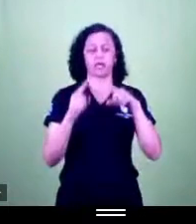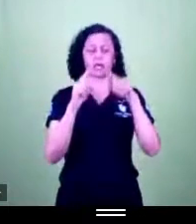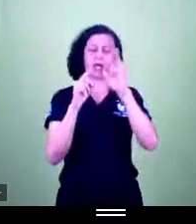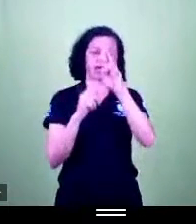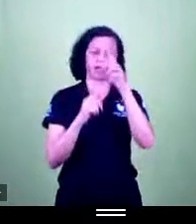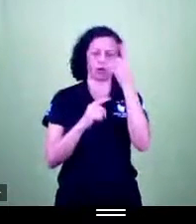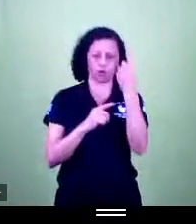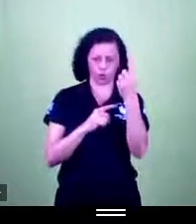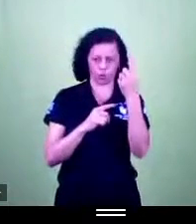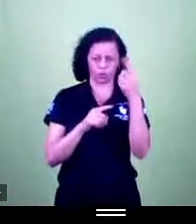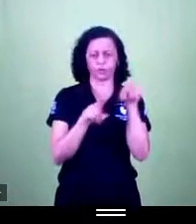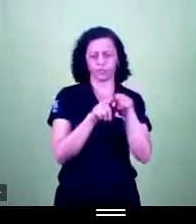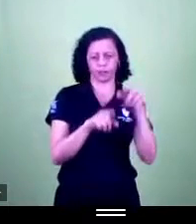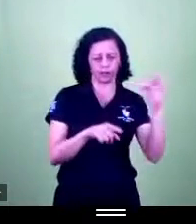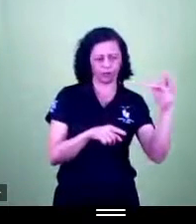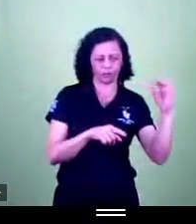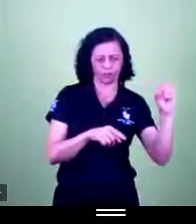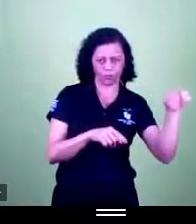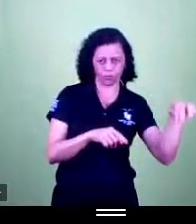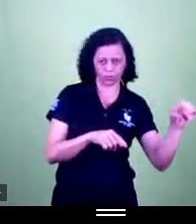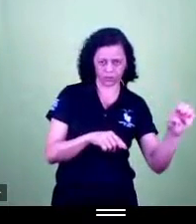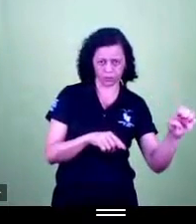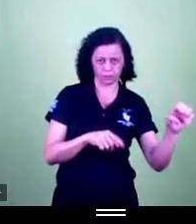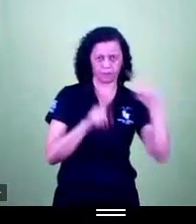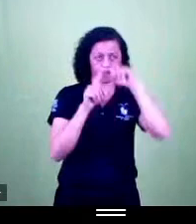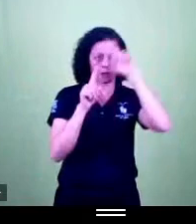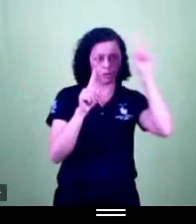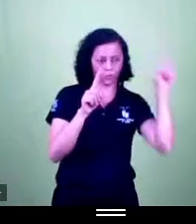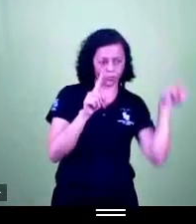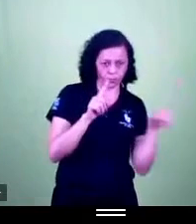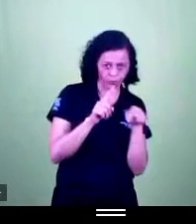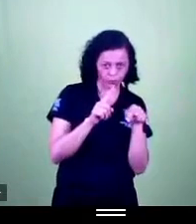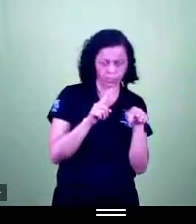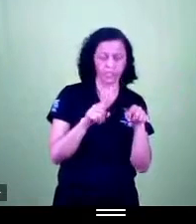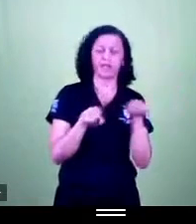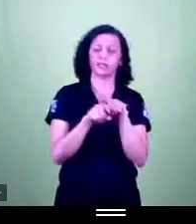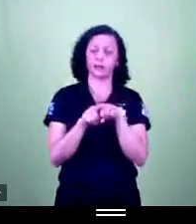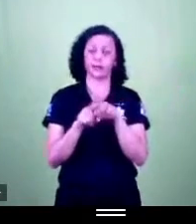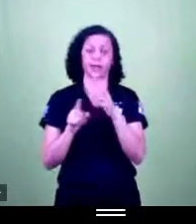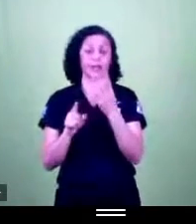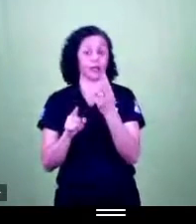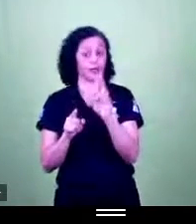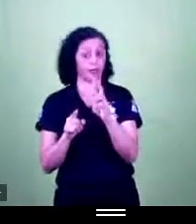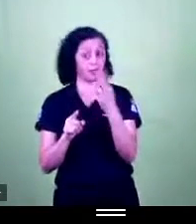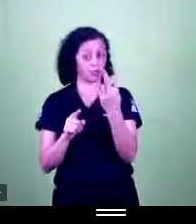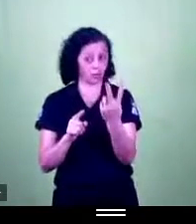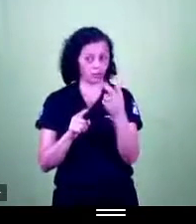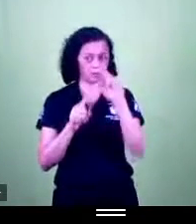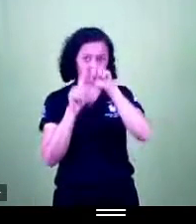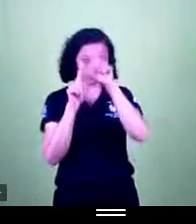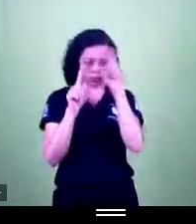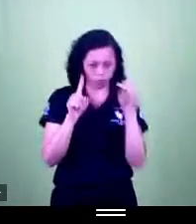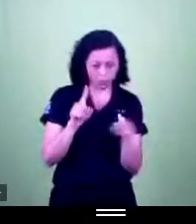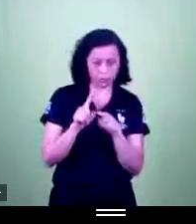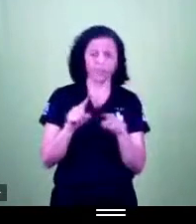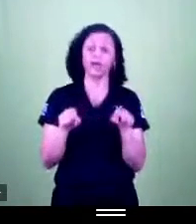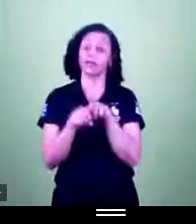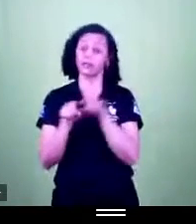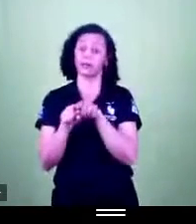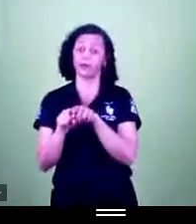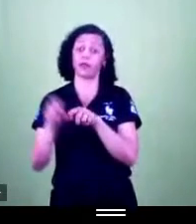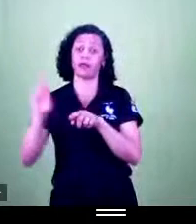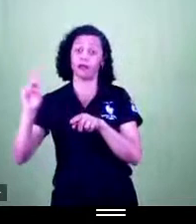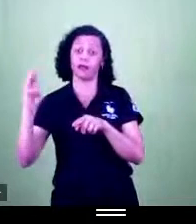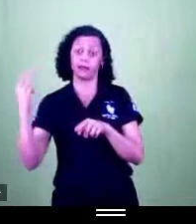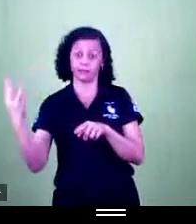Um ramo formado por R2 e um ramo formado por R3. Estão entendendo? Compreenderam? E malha. Qual o conceito de malha,